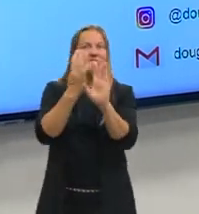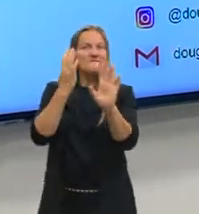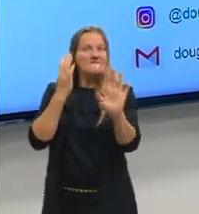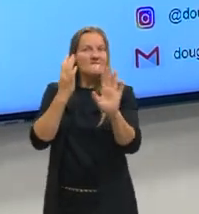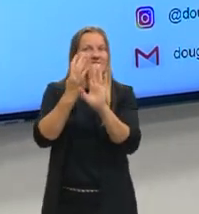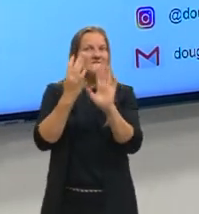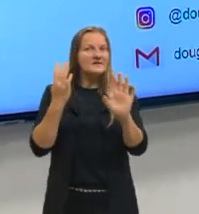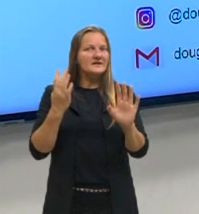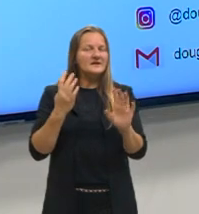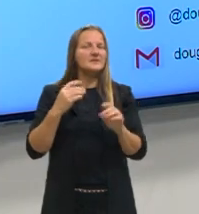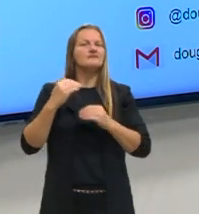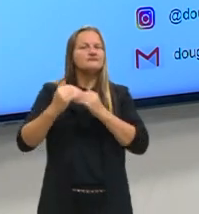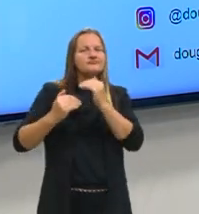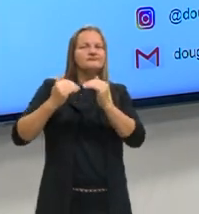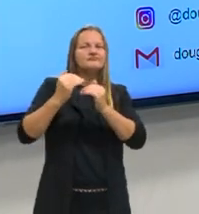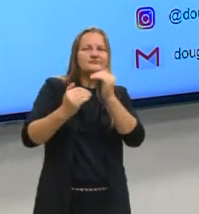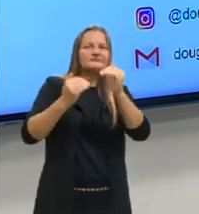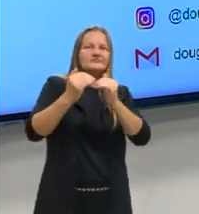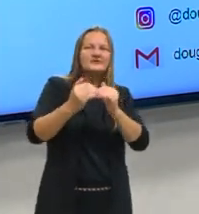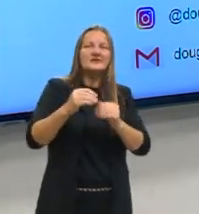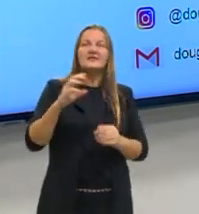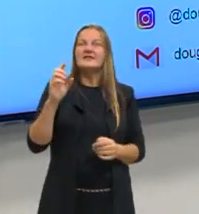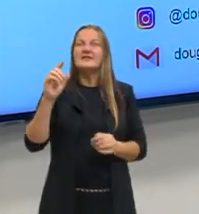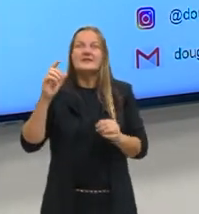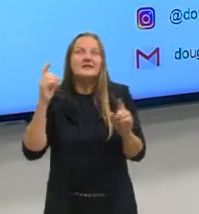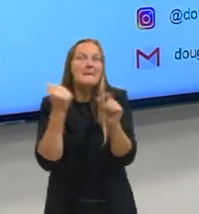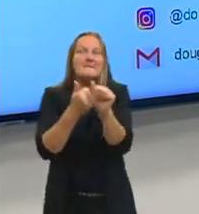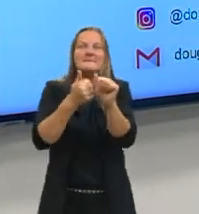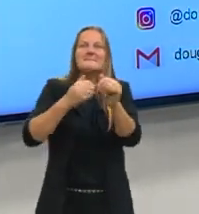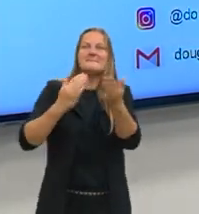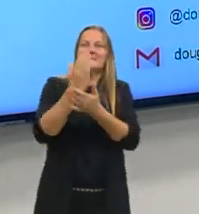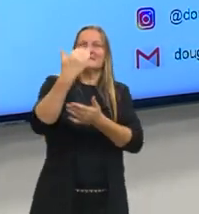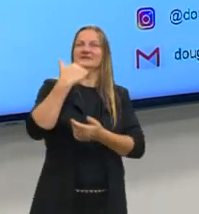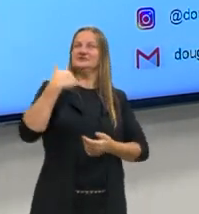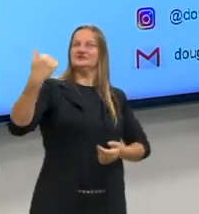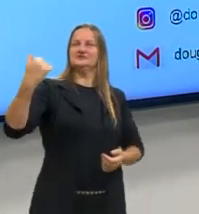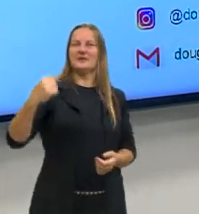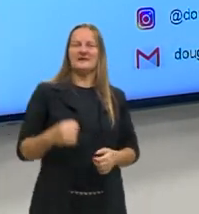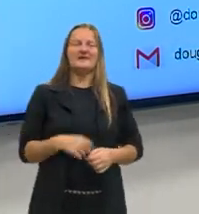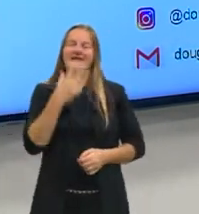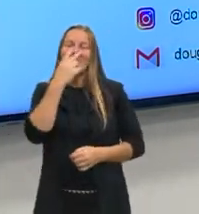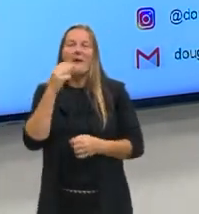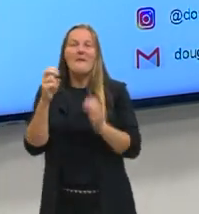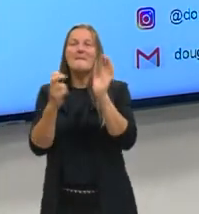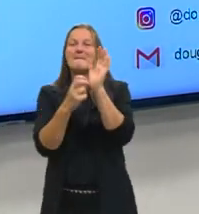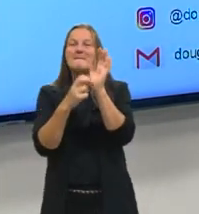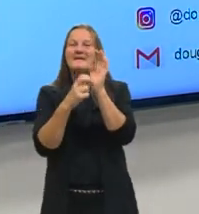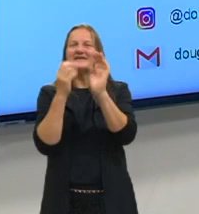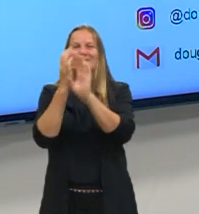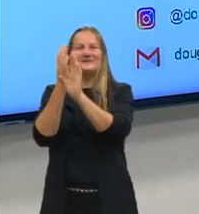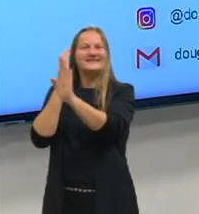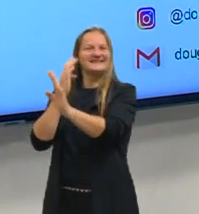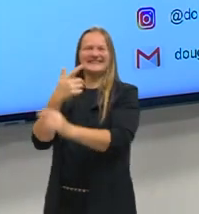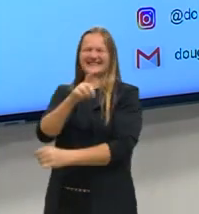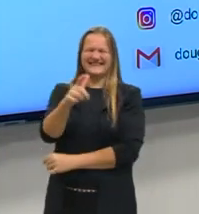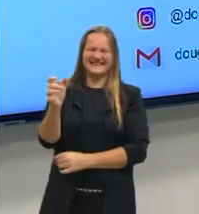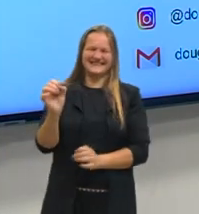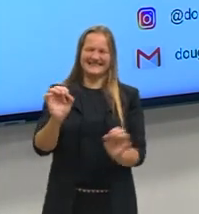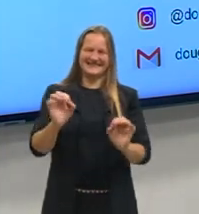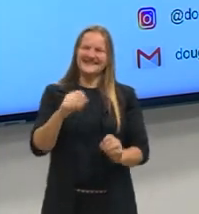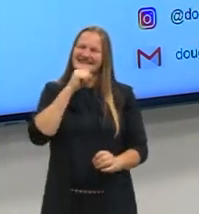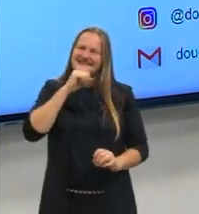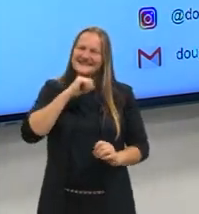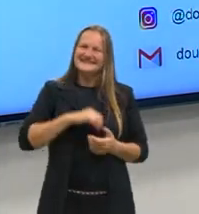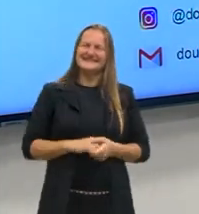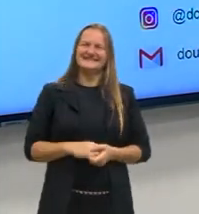na fila e essa fila vai andando então Daqui um pouquinho você são chamados né que nem fila do banco hoje muitas vezes nem nem tem mais